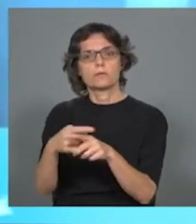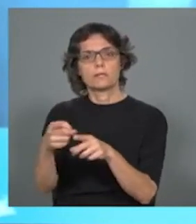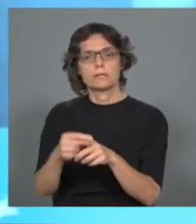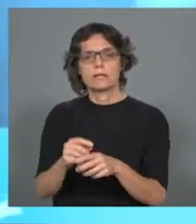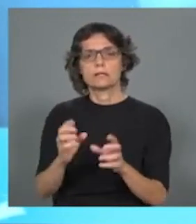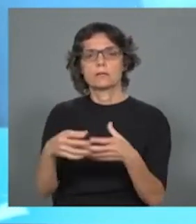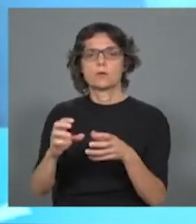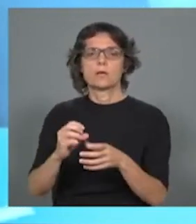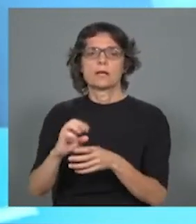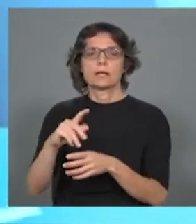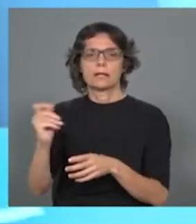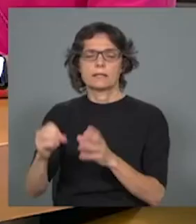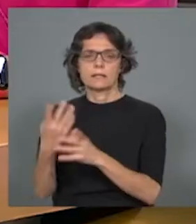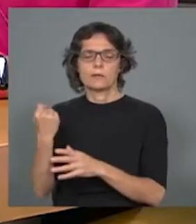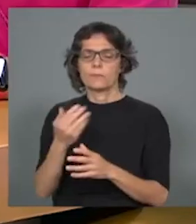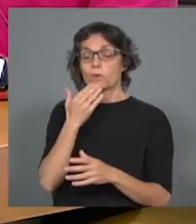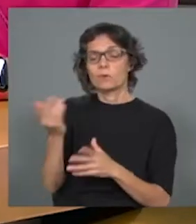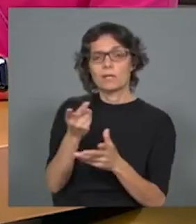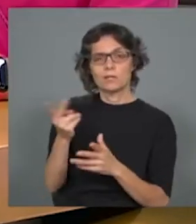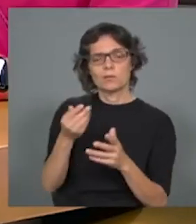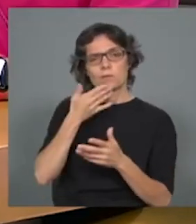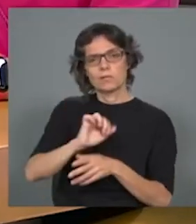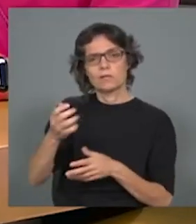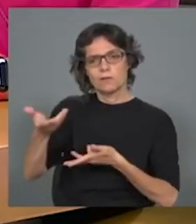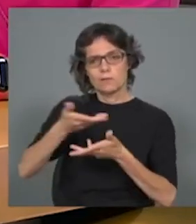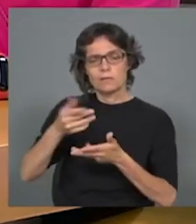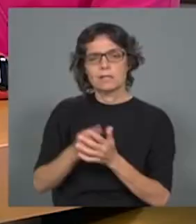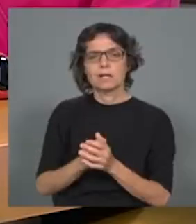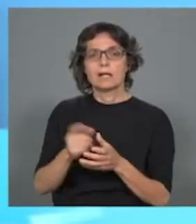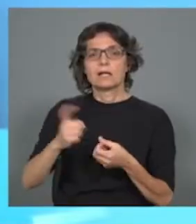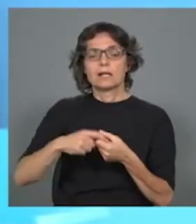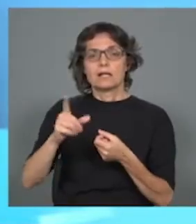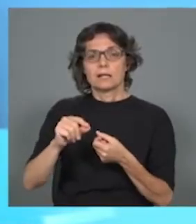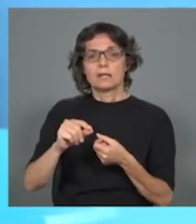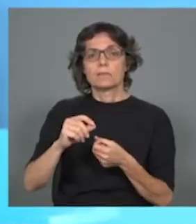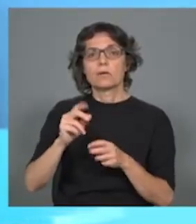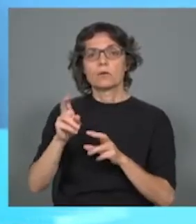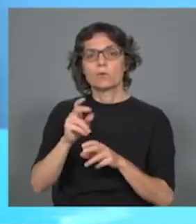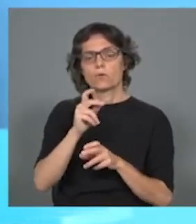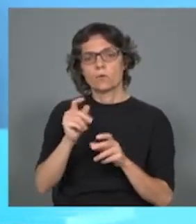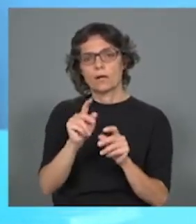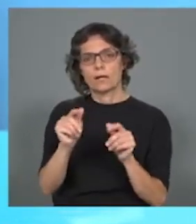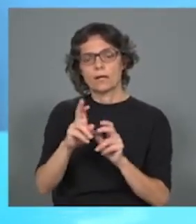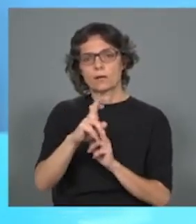por estarem aqui no programa Eclésia a partilhar esta experiência, de parceria também, nomeadamente com a Renascença,